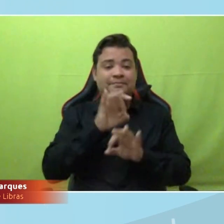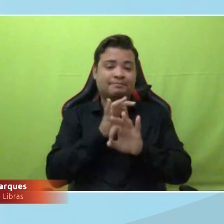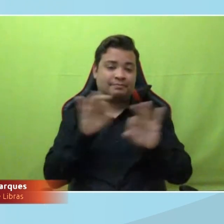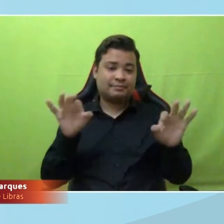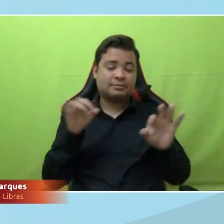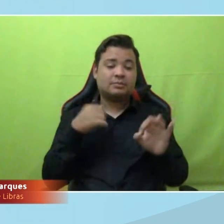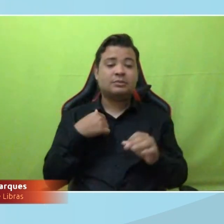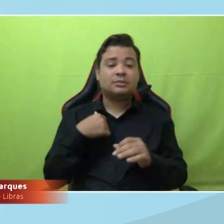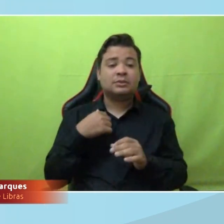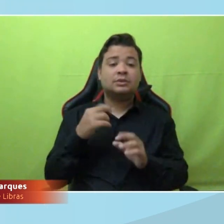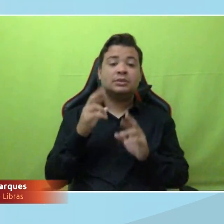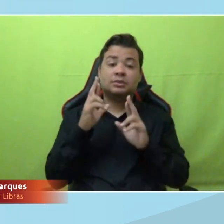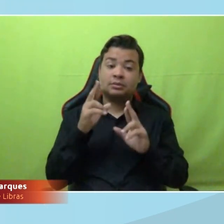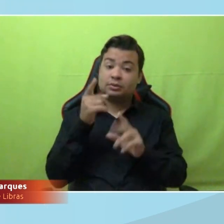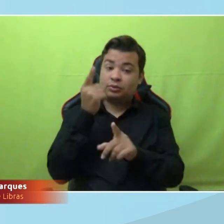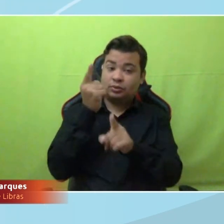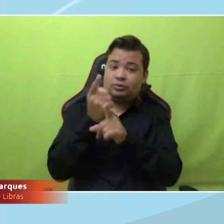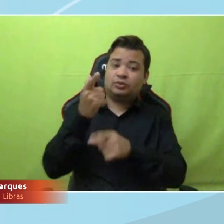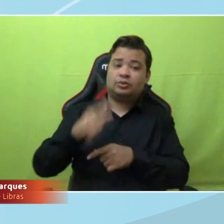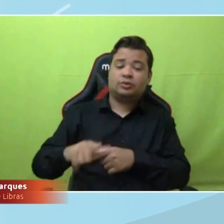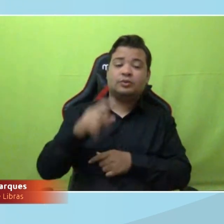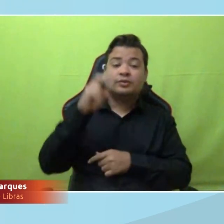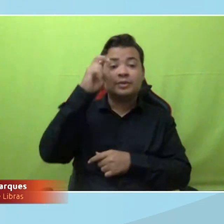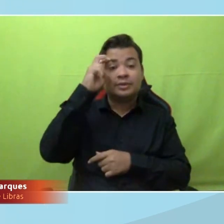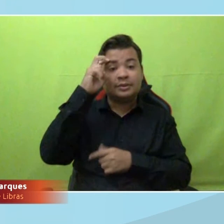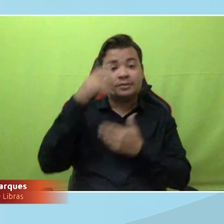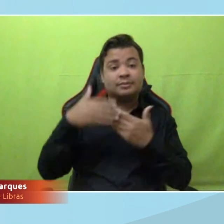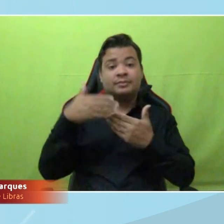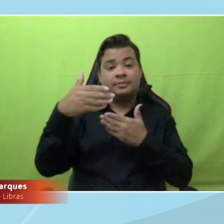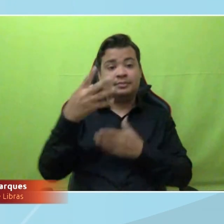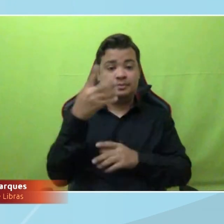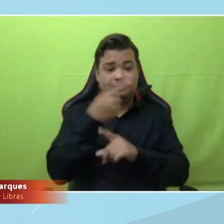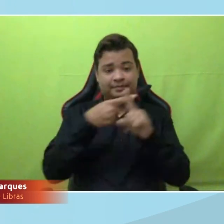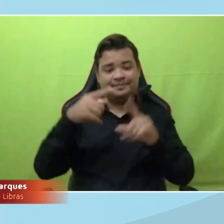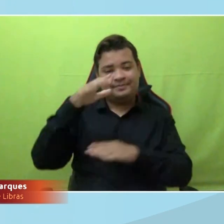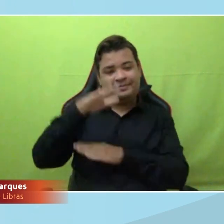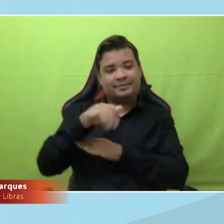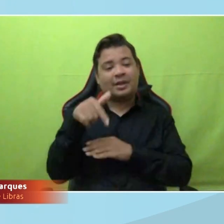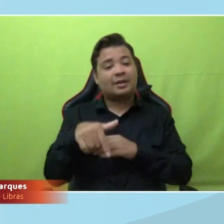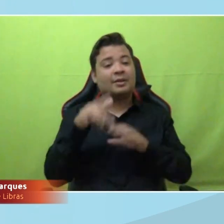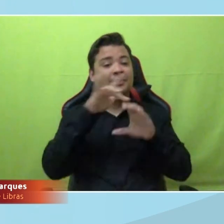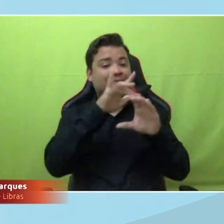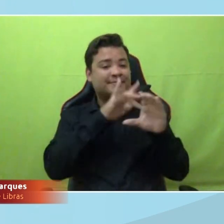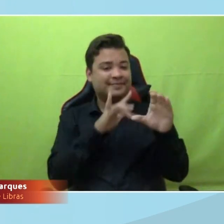você na próxima quinta, 4h30 da tarde, aqui no Conexões. Até lá!